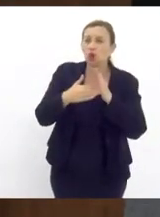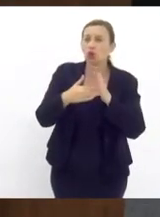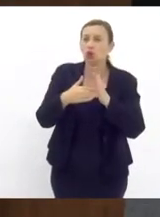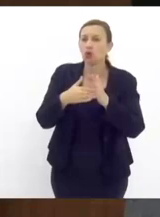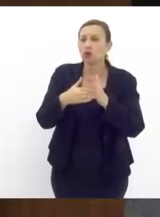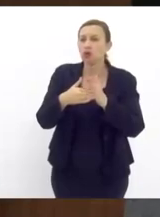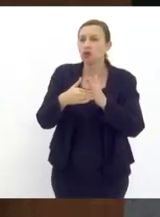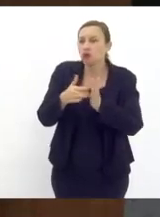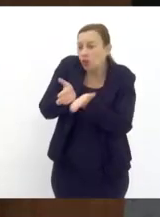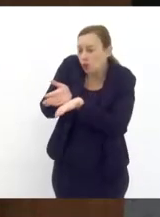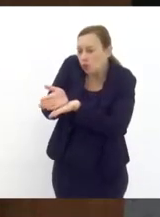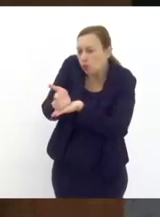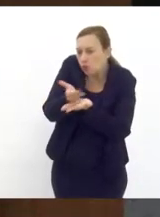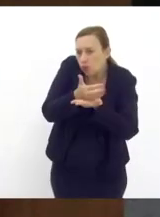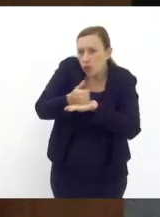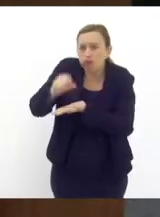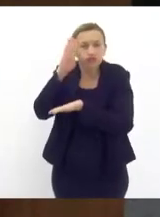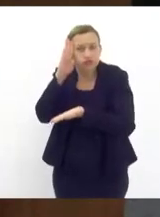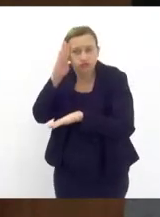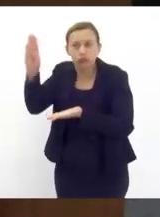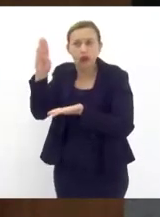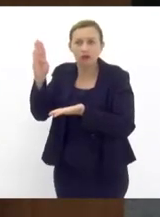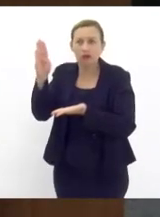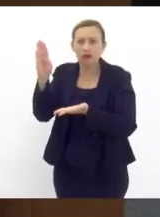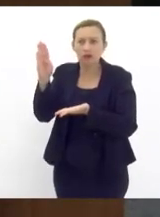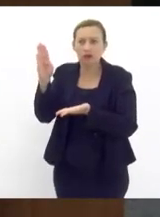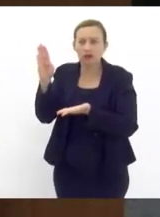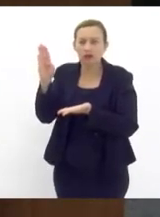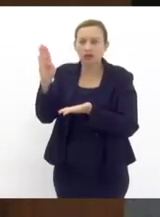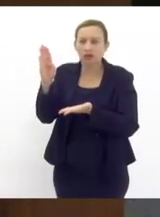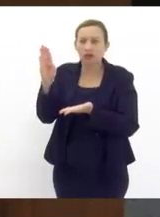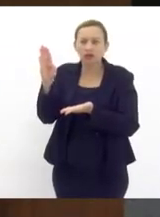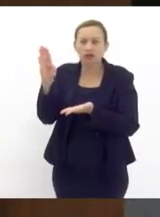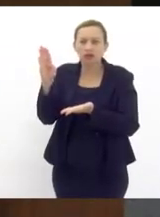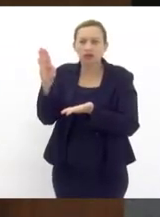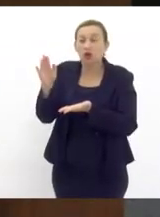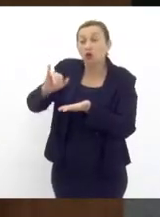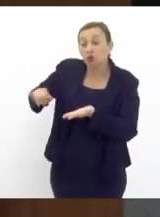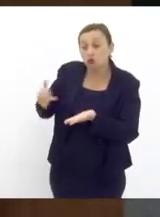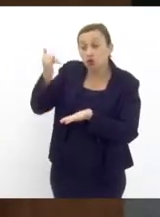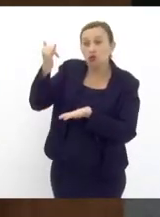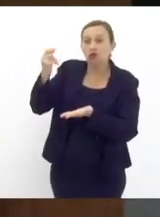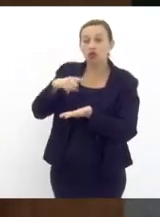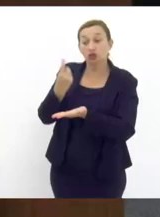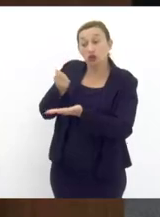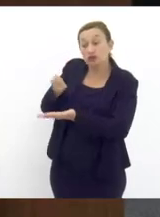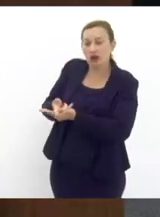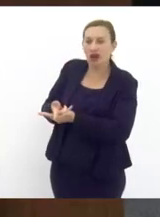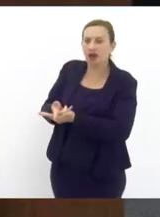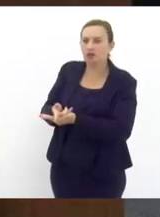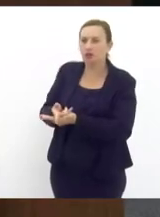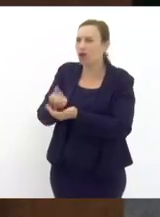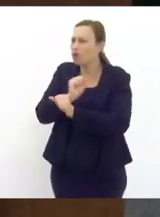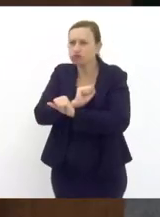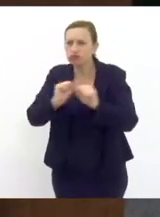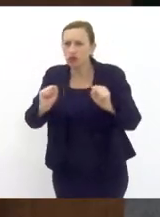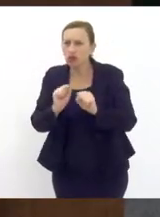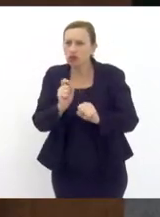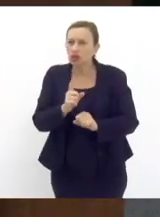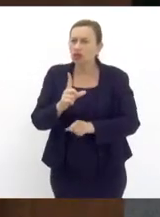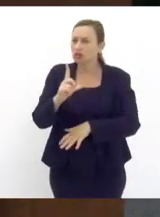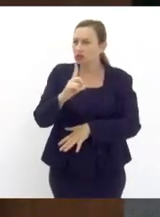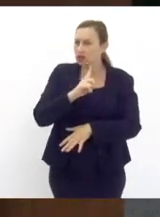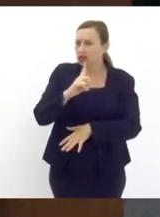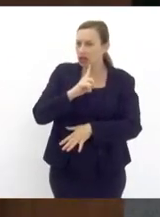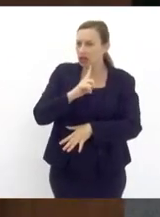todo acumulado principalmente no que se refere a colagem de juros que nós pagamos não é possível nós termos